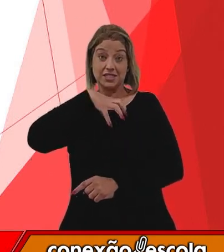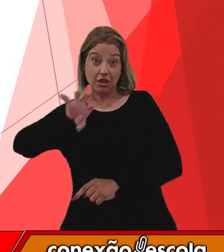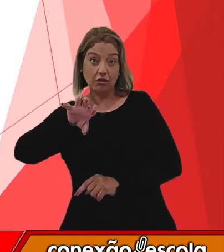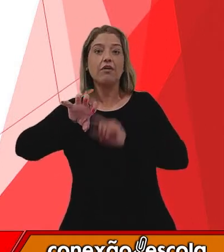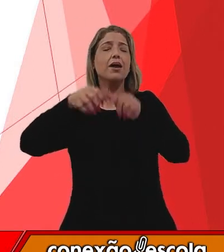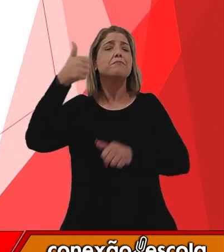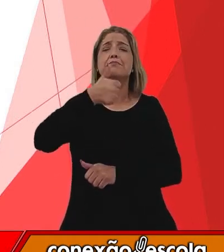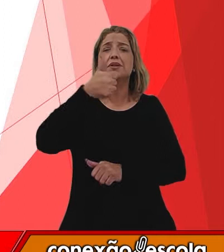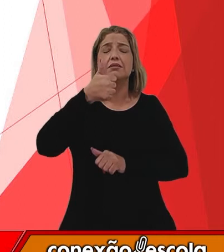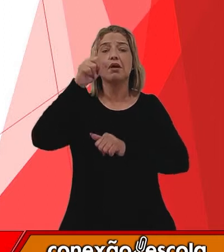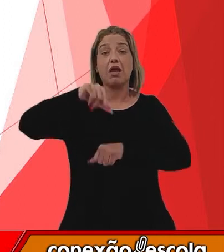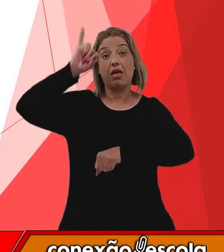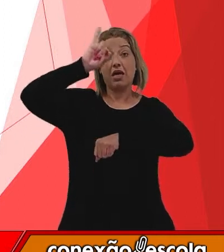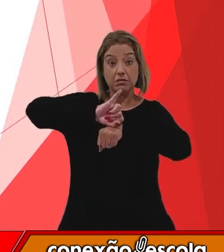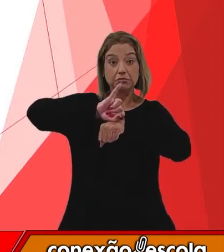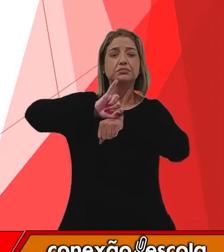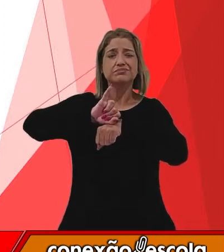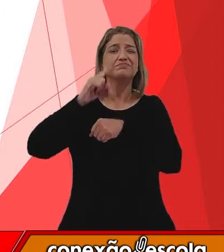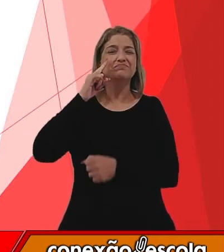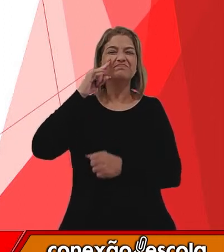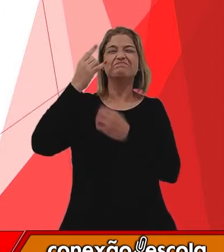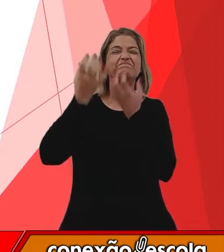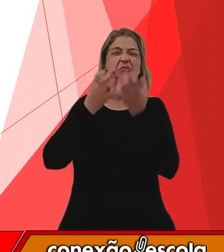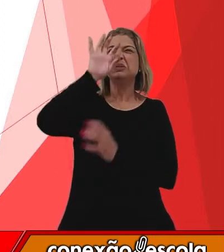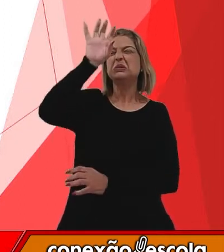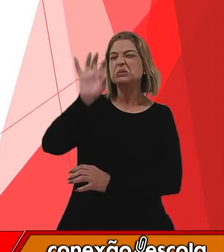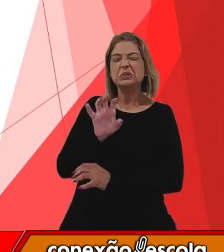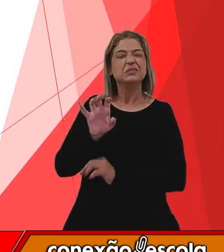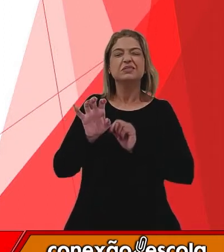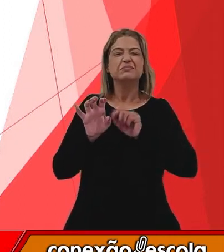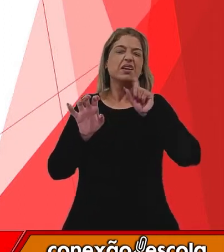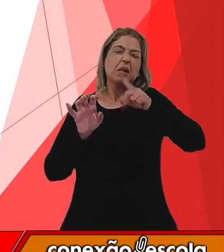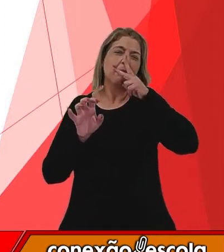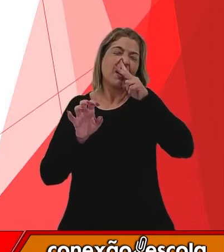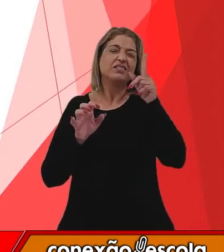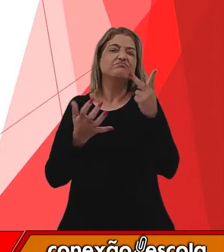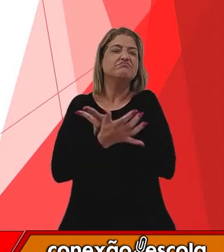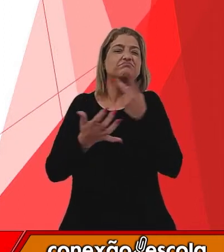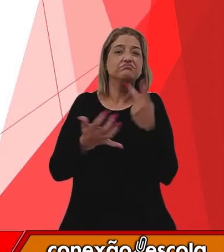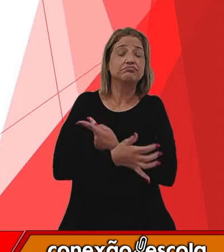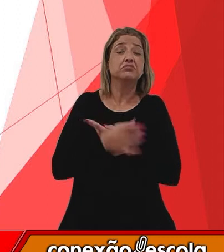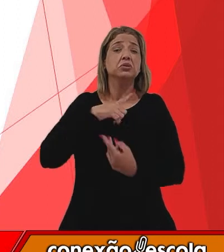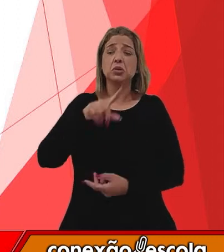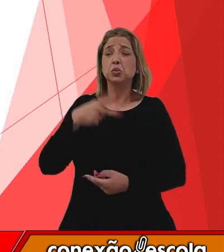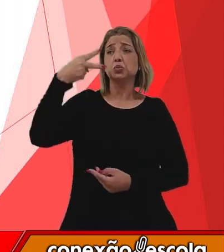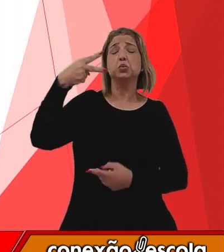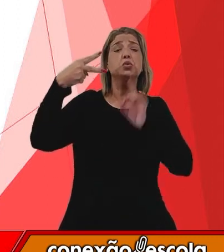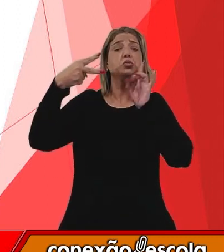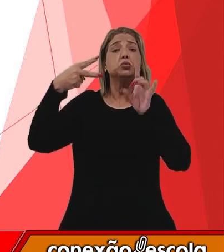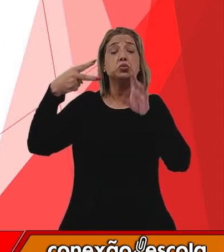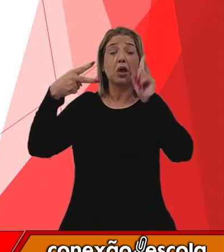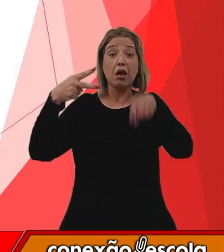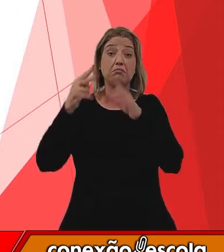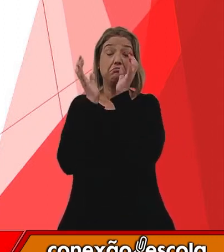esse modelo, essa divisão, não funcionou muito bem, pois somente 2 dessas capitanias estavam funcionando, que era a de Pernambuco